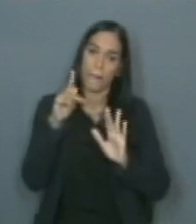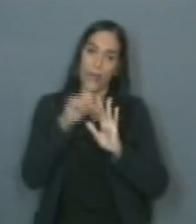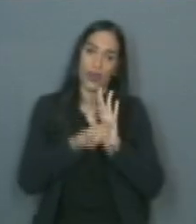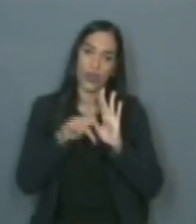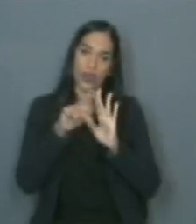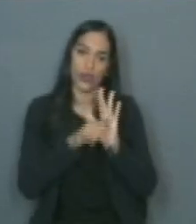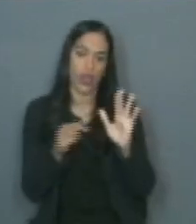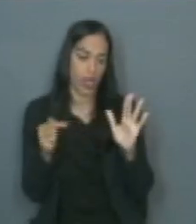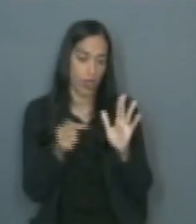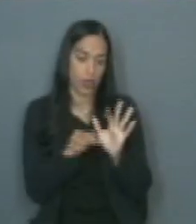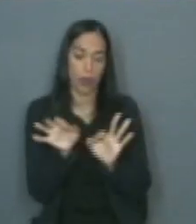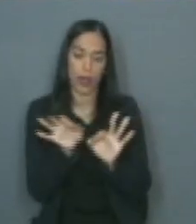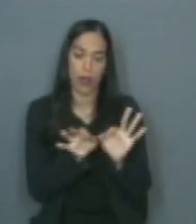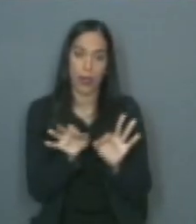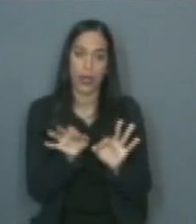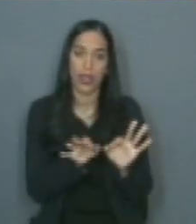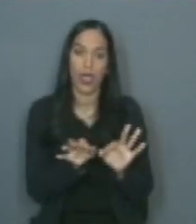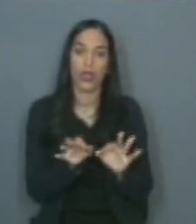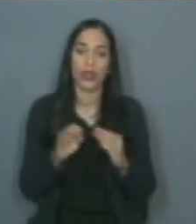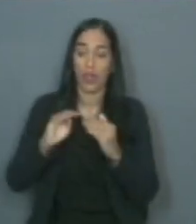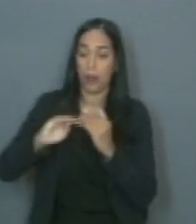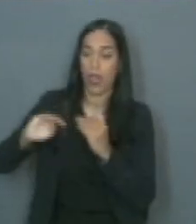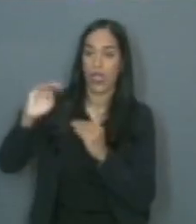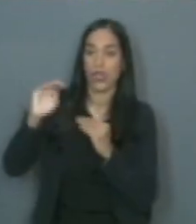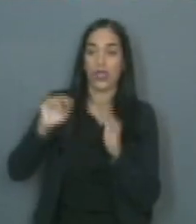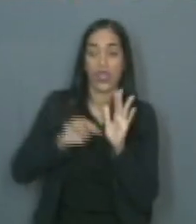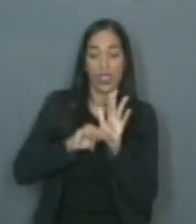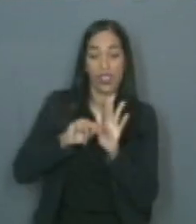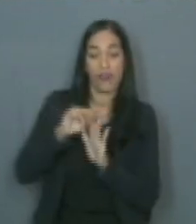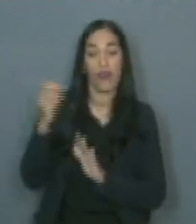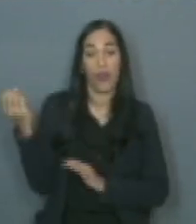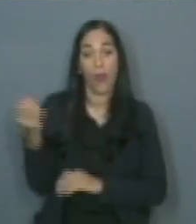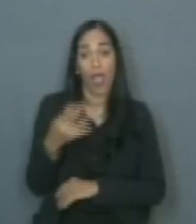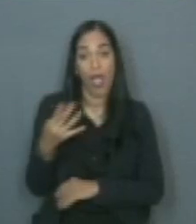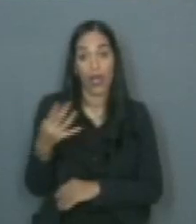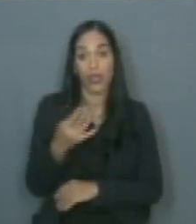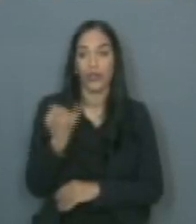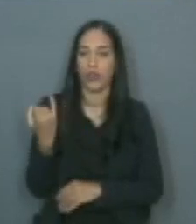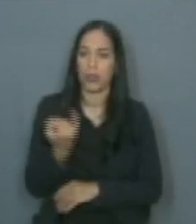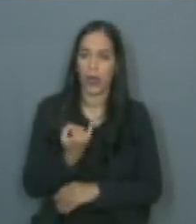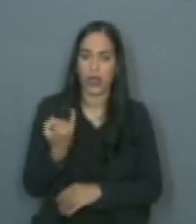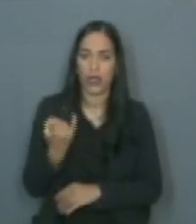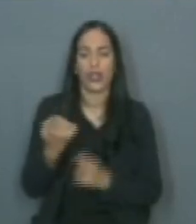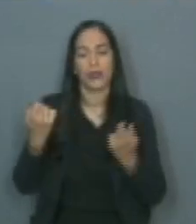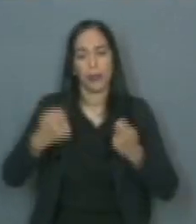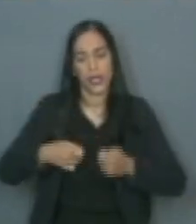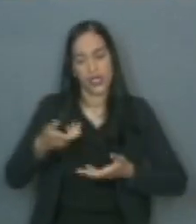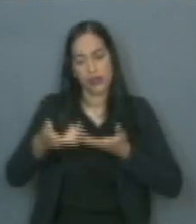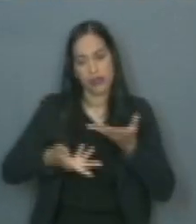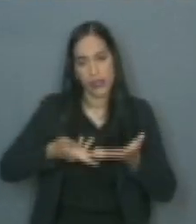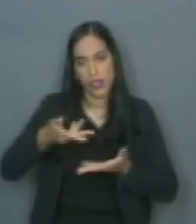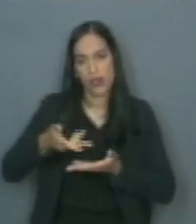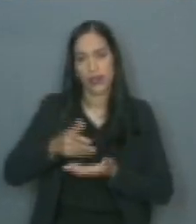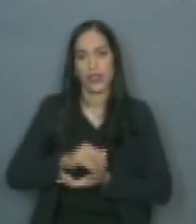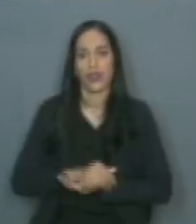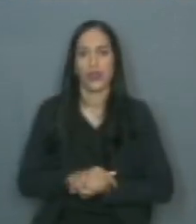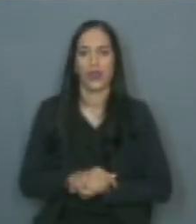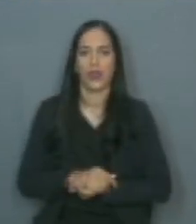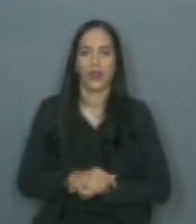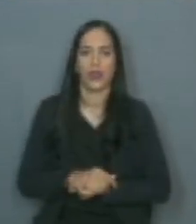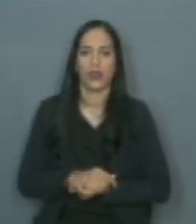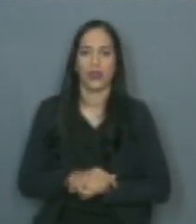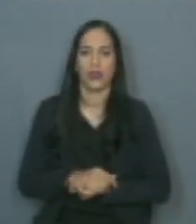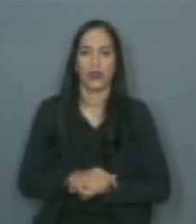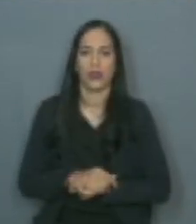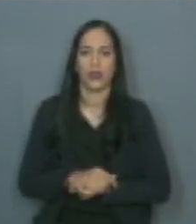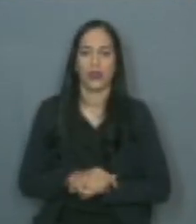projeto preparado, pronto. Ela é uma barreira nível 4. É uma barreira importante, a gente tem que fazer esse serviço. E o que eu